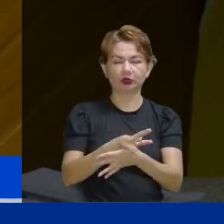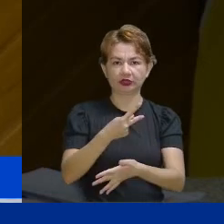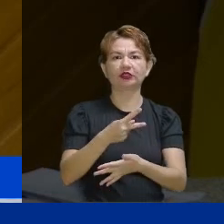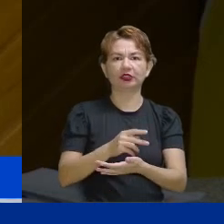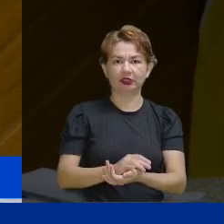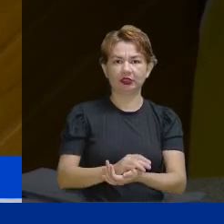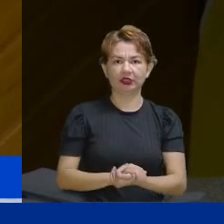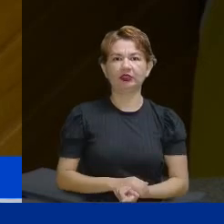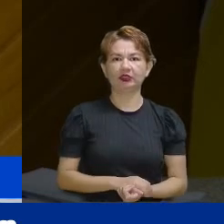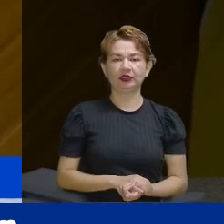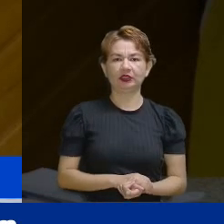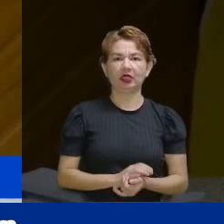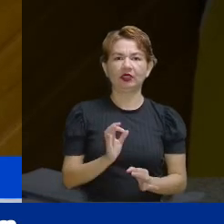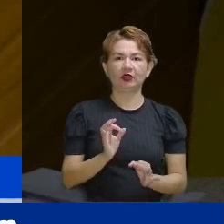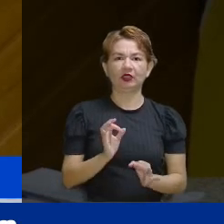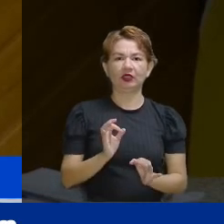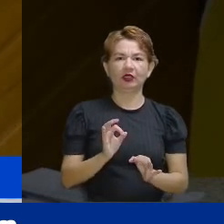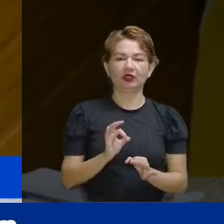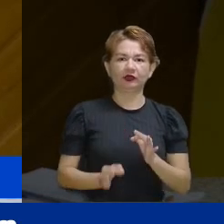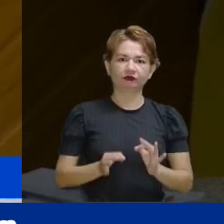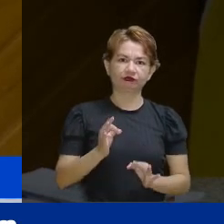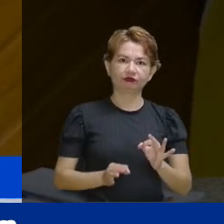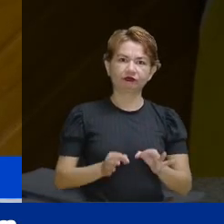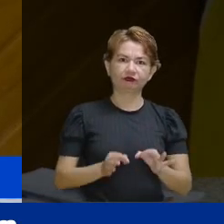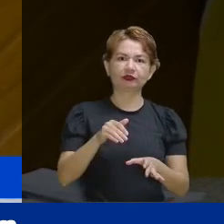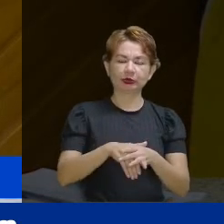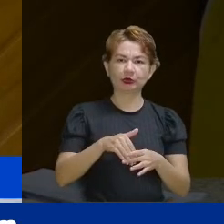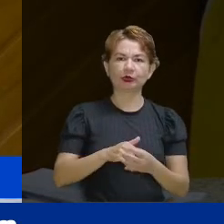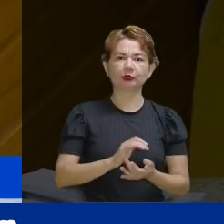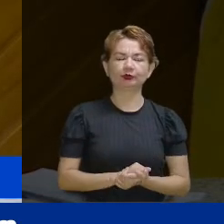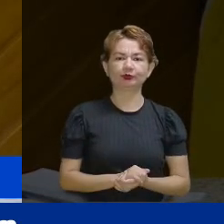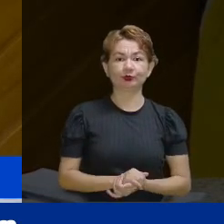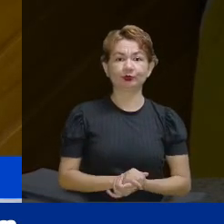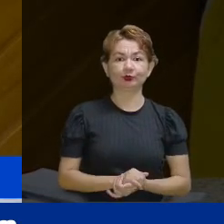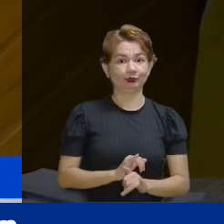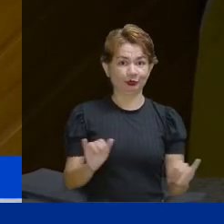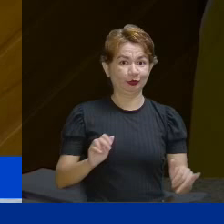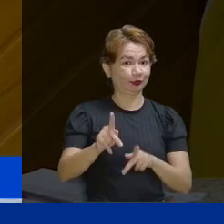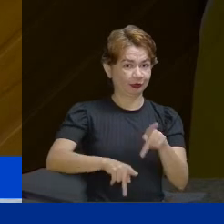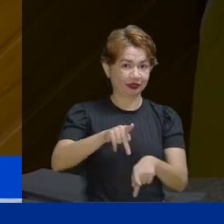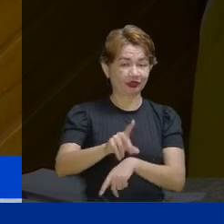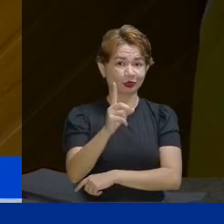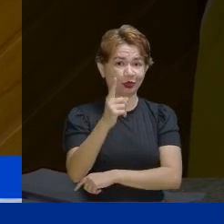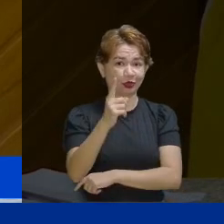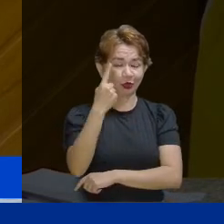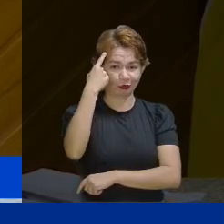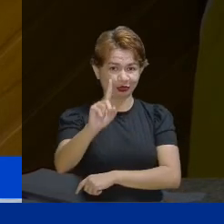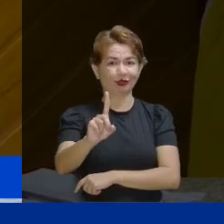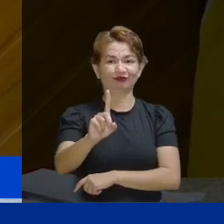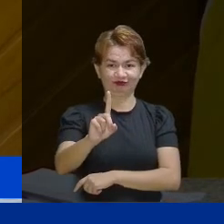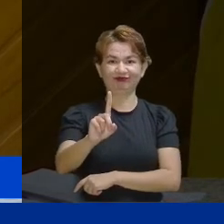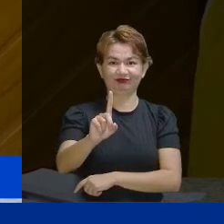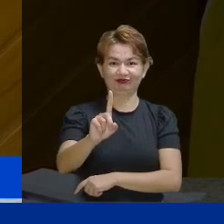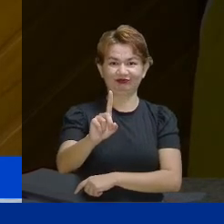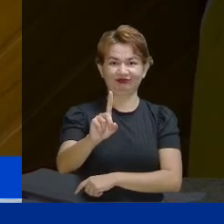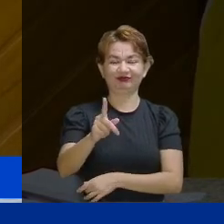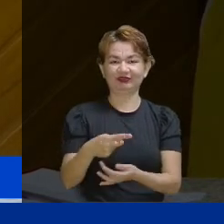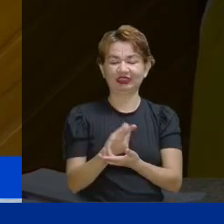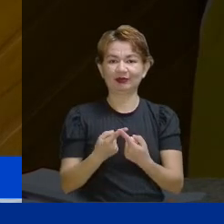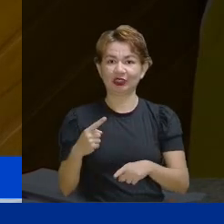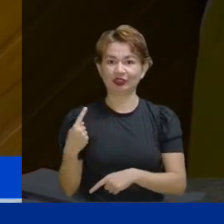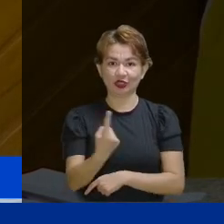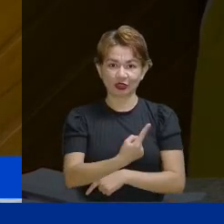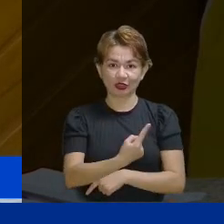realizar as eleições. Eu sempre digo que para a população é só o dia da eleição que ela vê, mas